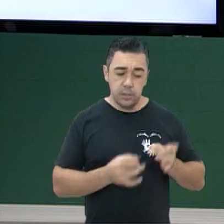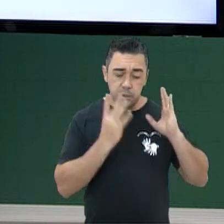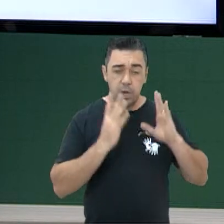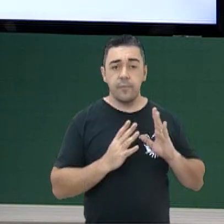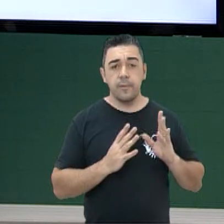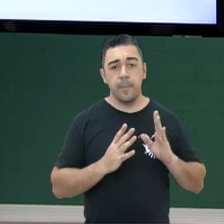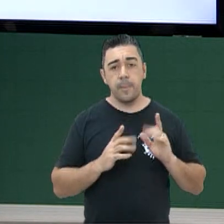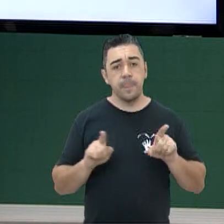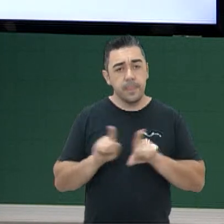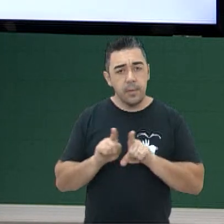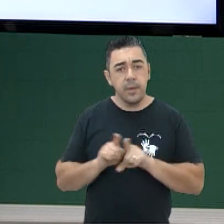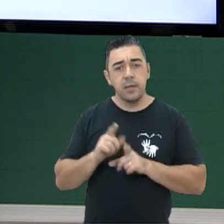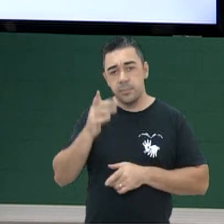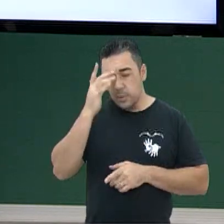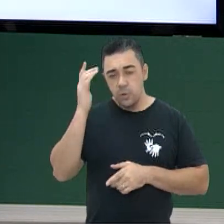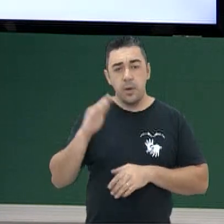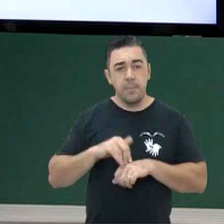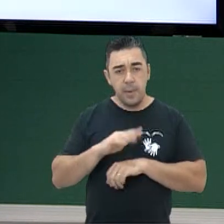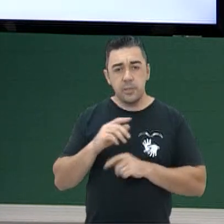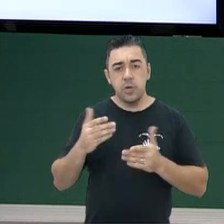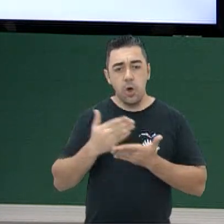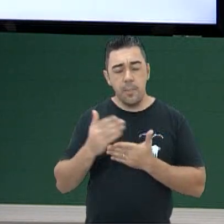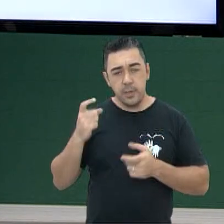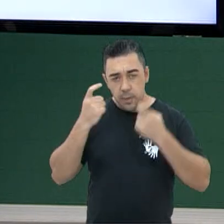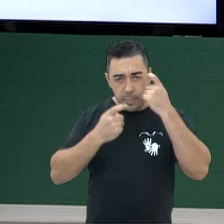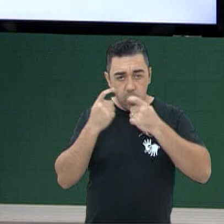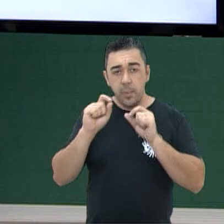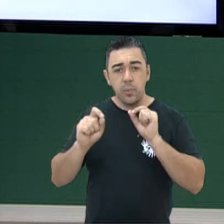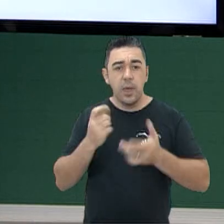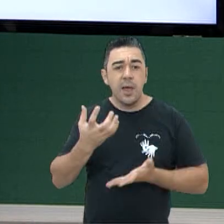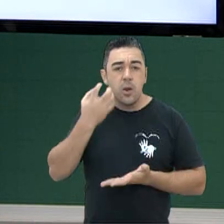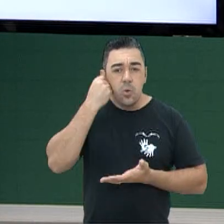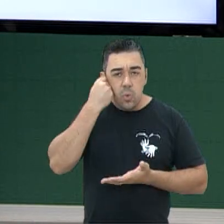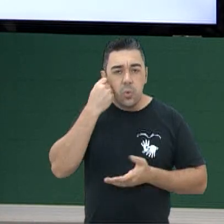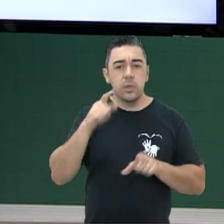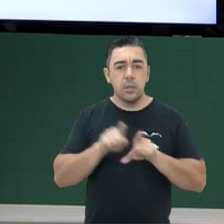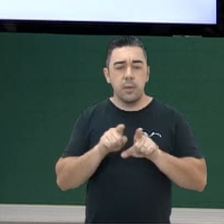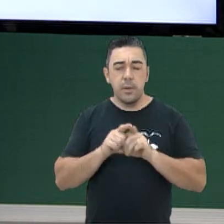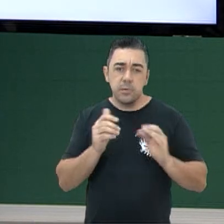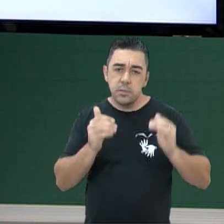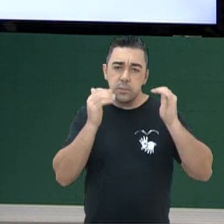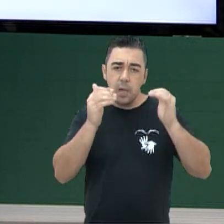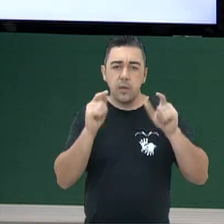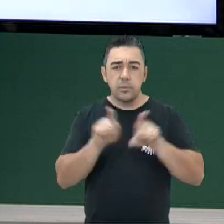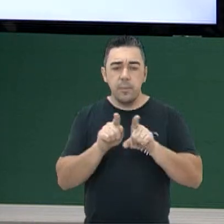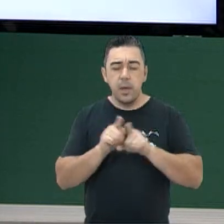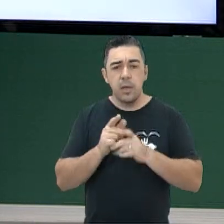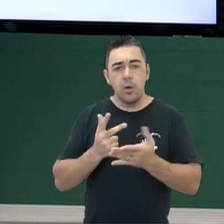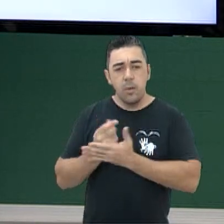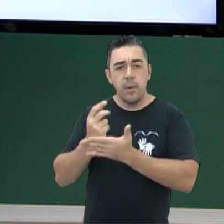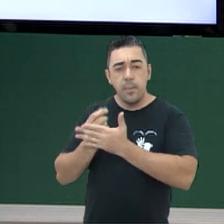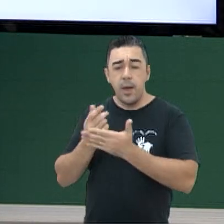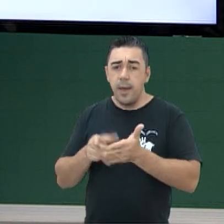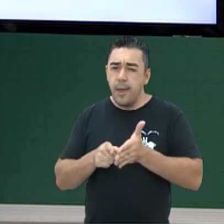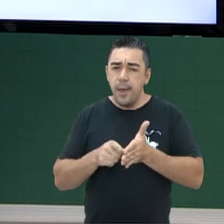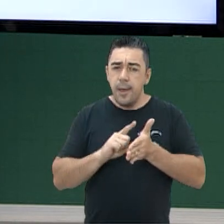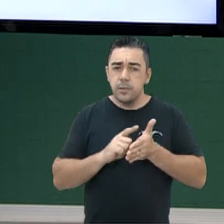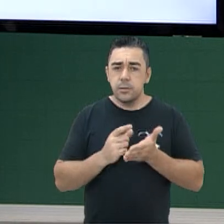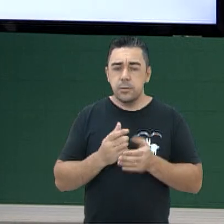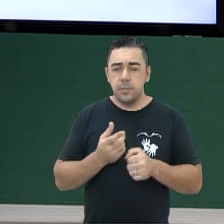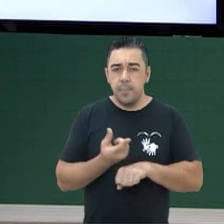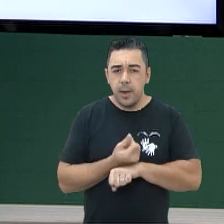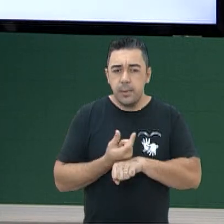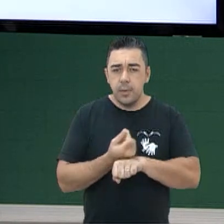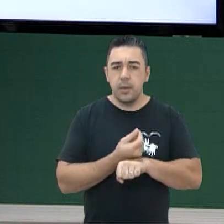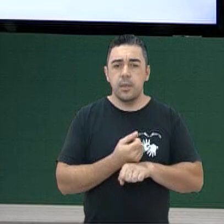e cada vez mais as pessoas começam a se preocupar com lucro, status e posse. Como eu falei para vocês, é quase um pré-capitalismo, né?